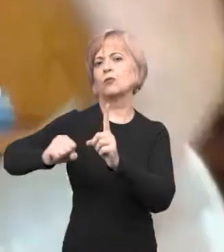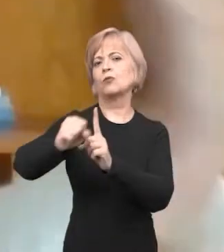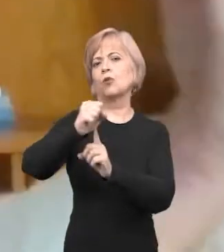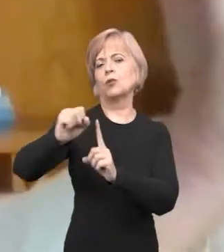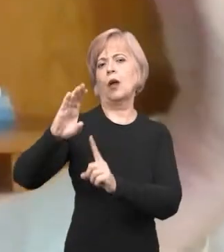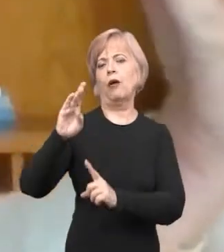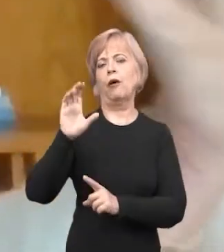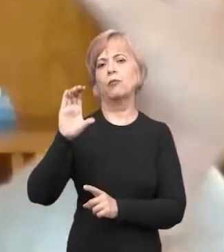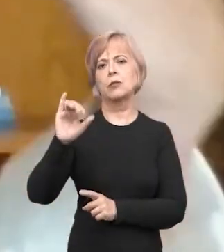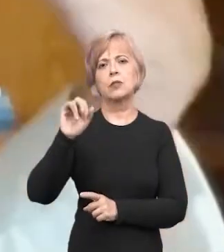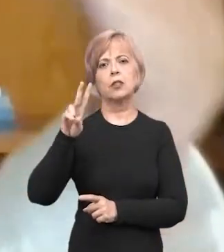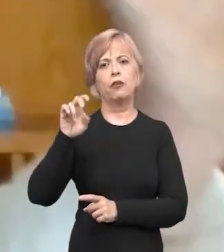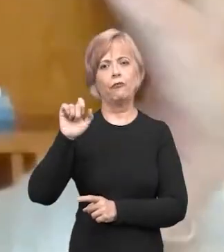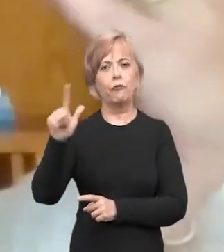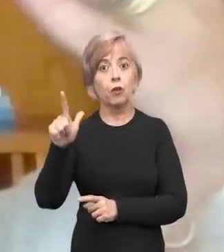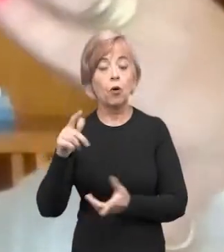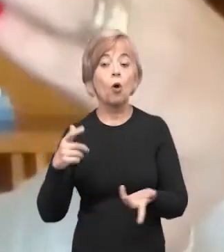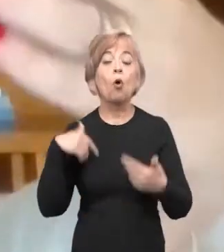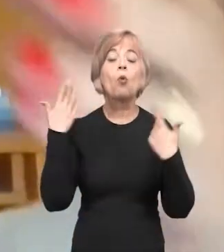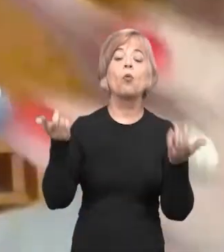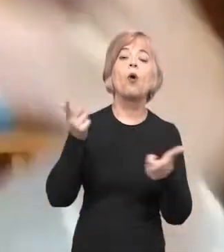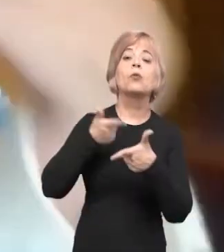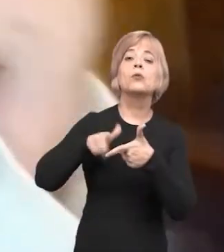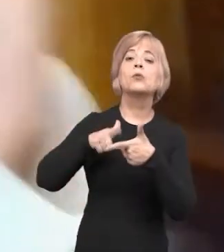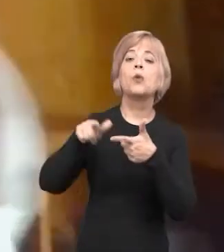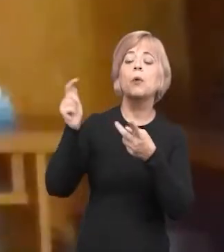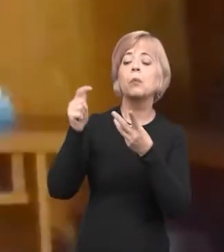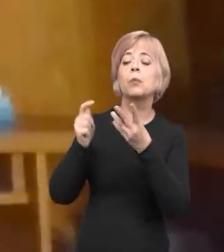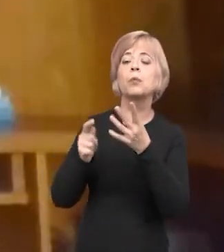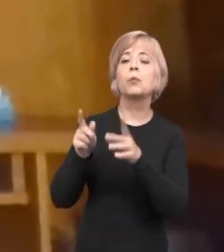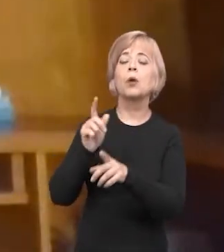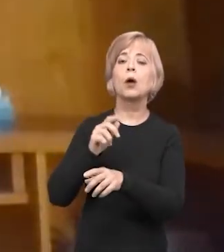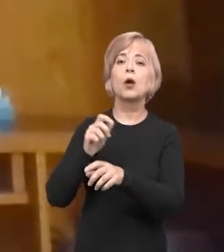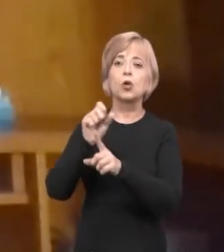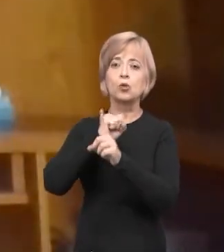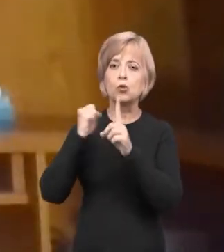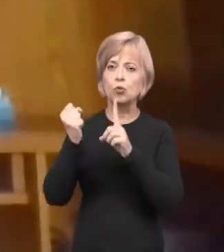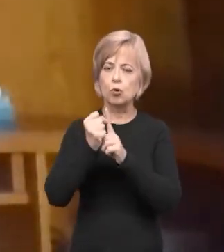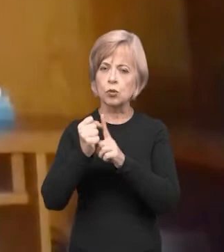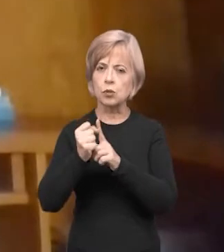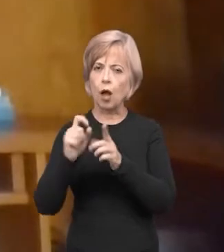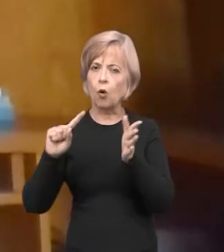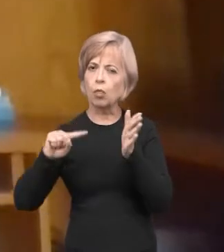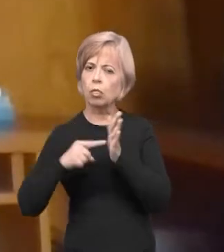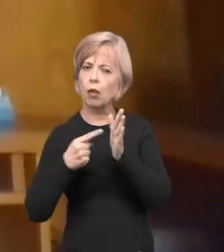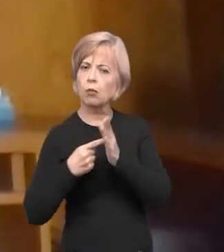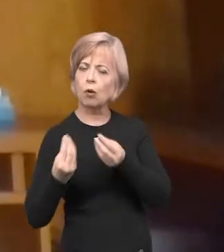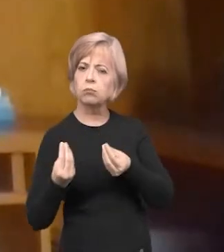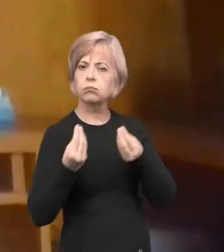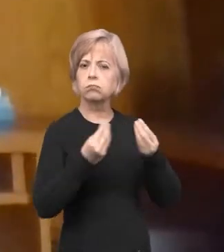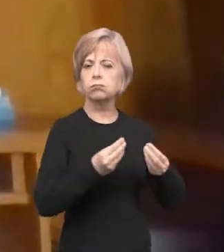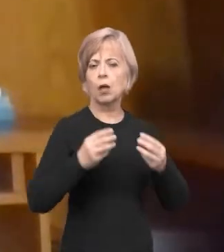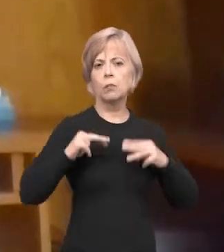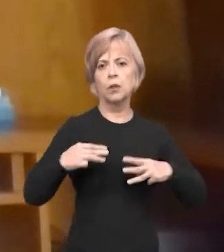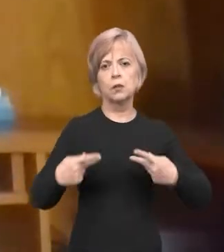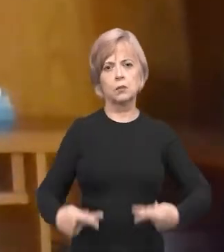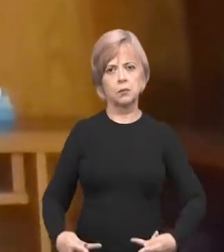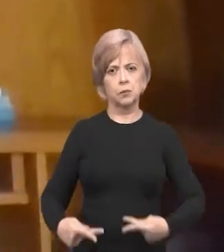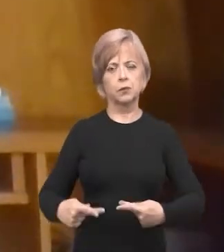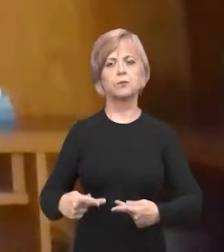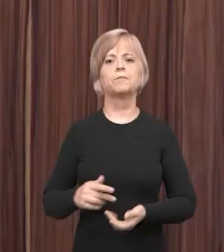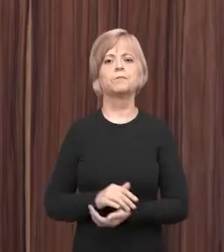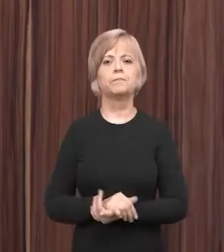civil para poder entender melhor quais são os pleitos sociais e levar ao Ministério Público, fazendo com que o nosso trabalho seja